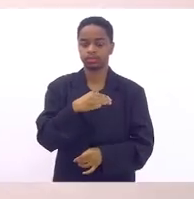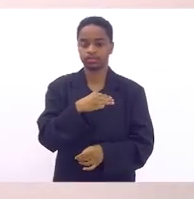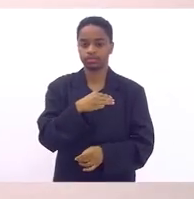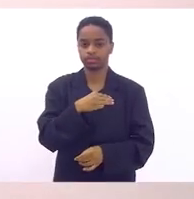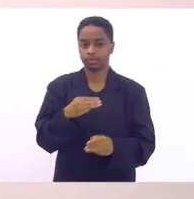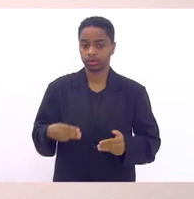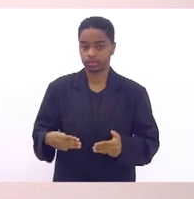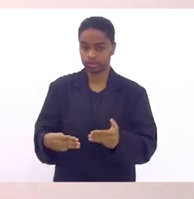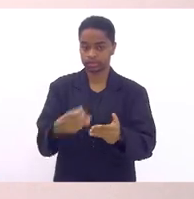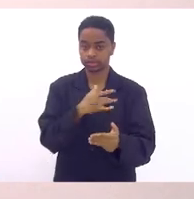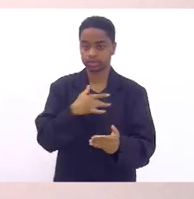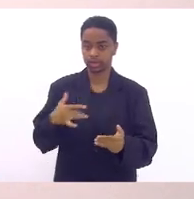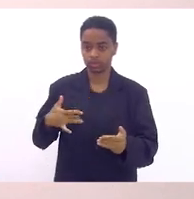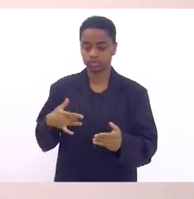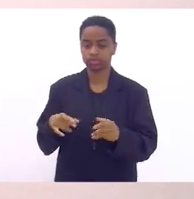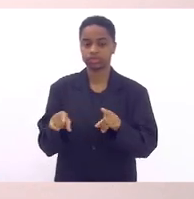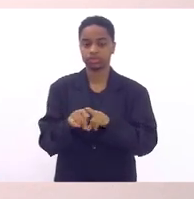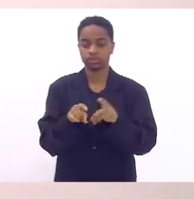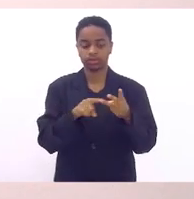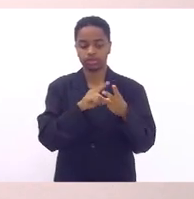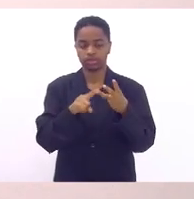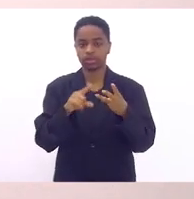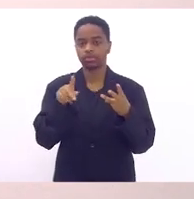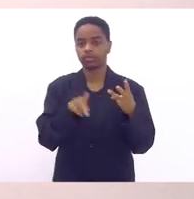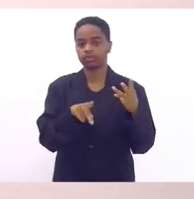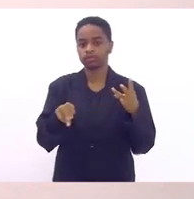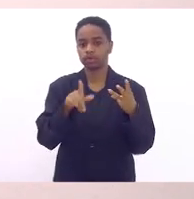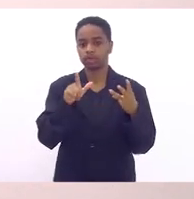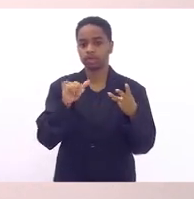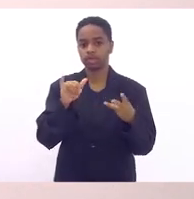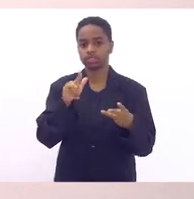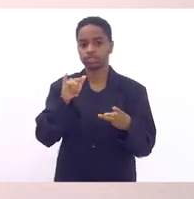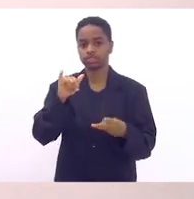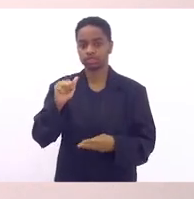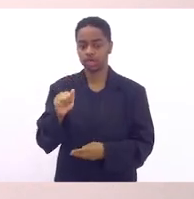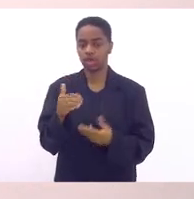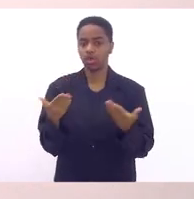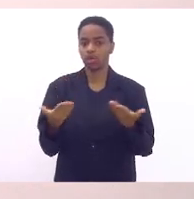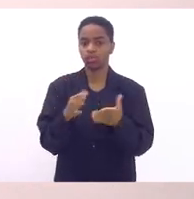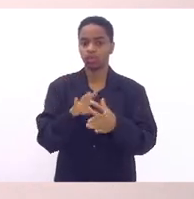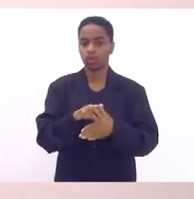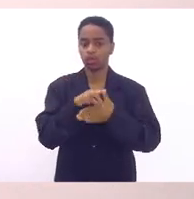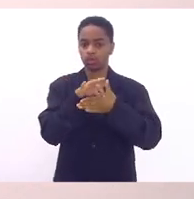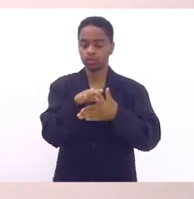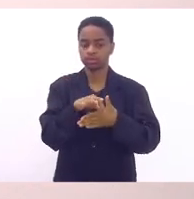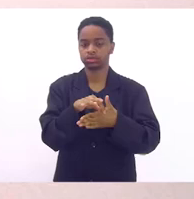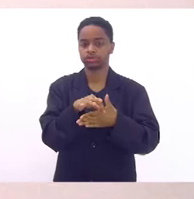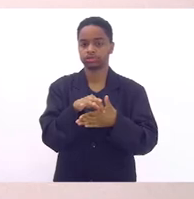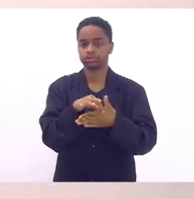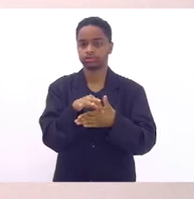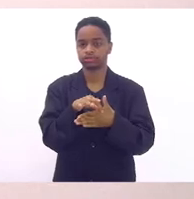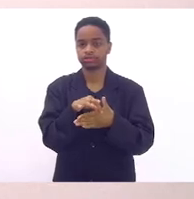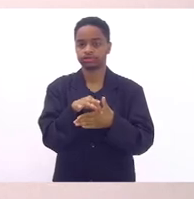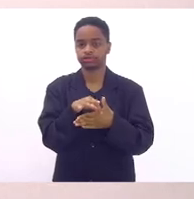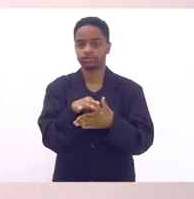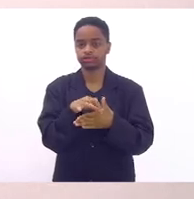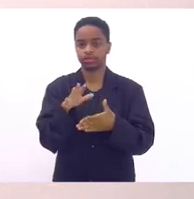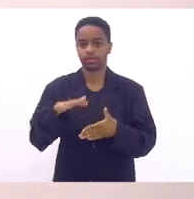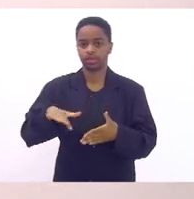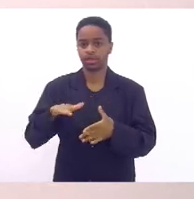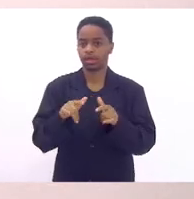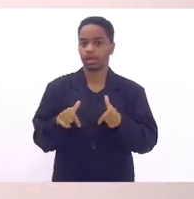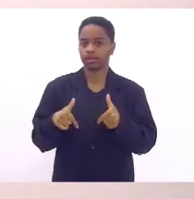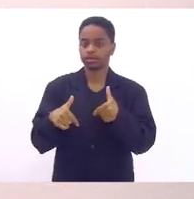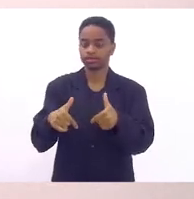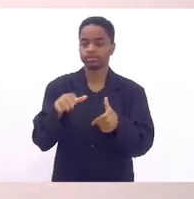com ex-ministro temporão professora lía Bahia que hoje lidera a a ação Regional aqui